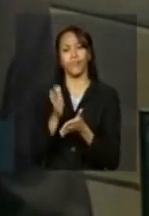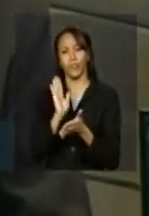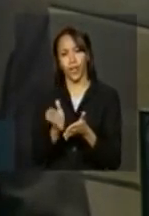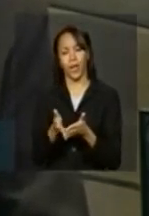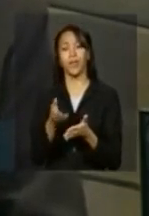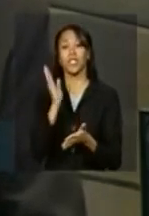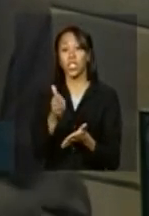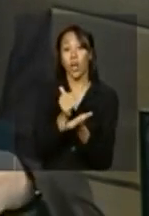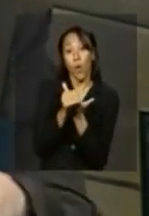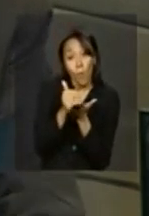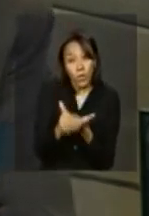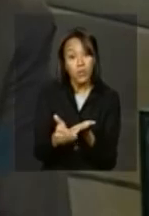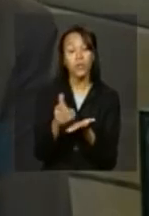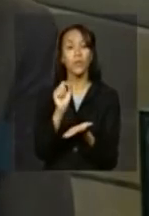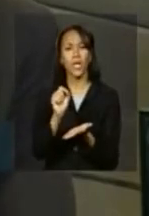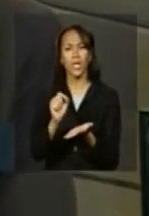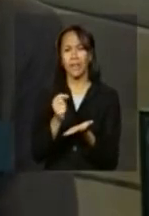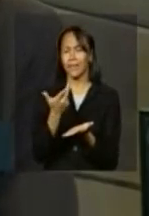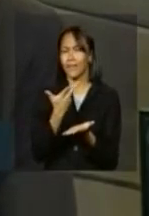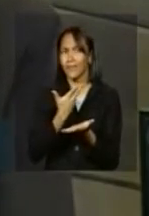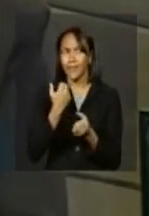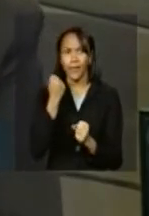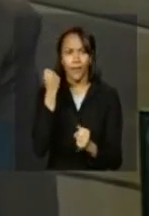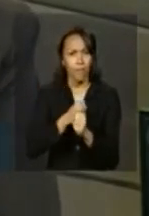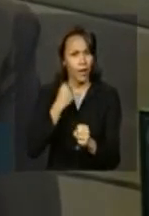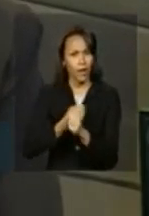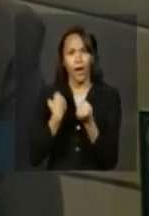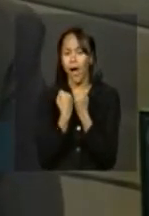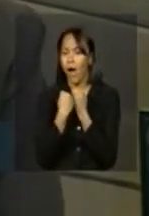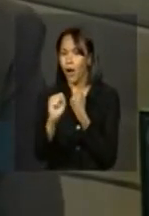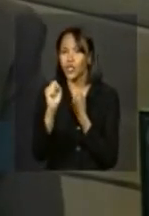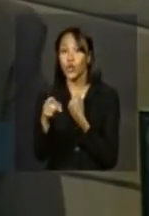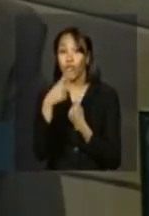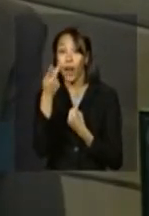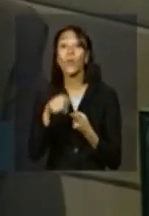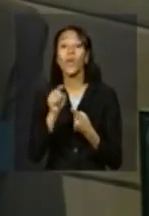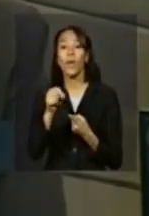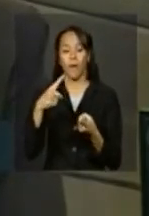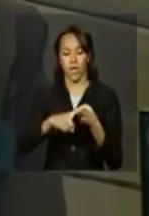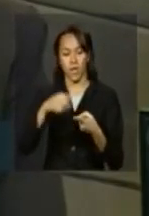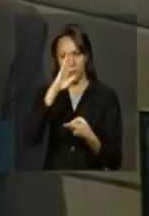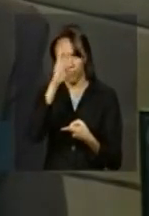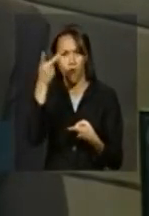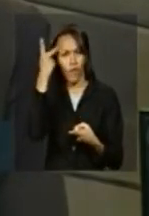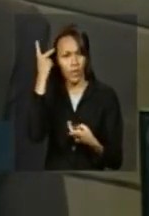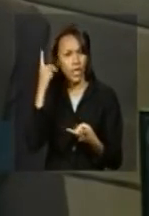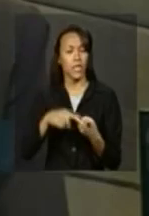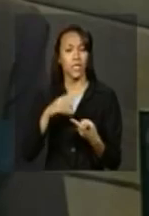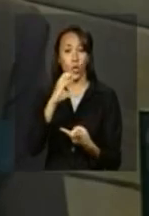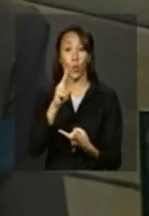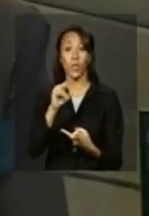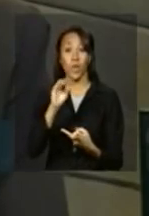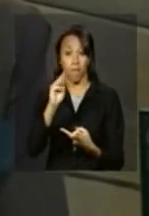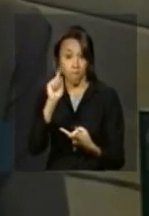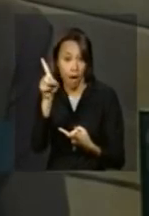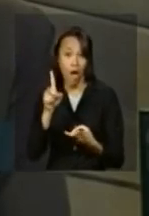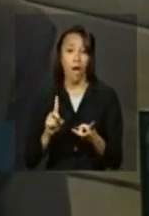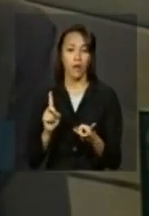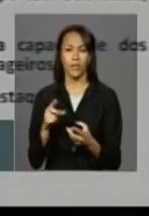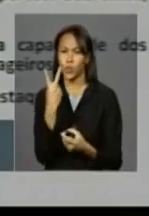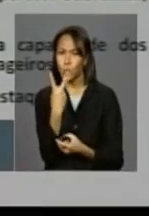foram iniciadas grandes e importantes obras. Queria destacar aqui Fortaleza e Cuiabá, os terminais de passageiros,